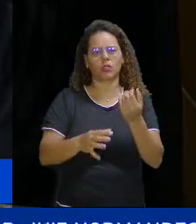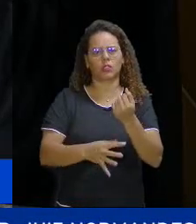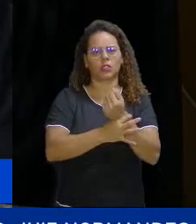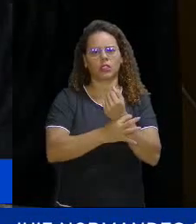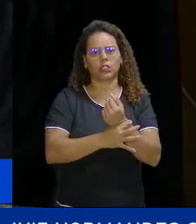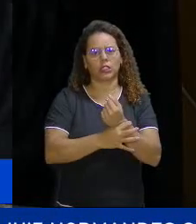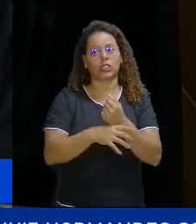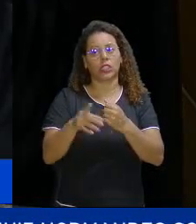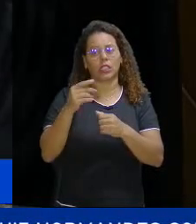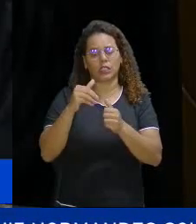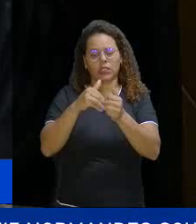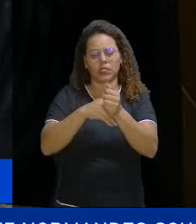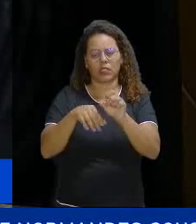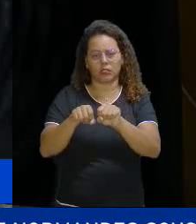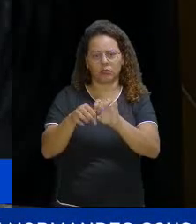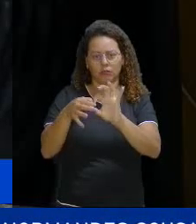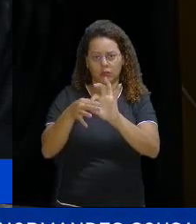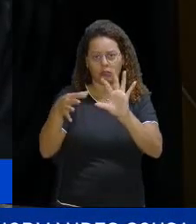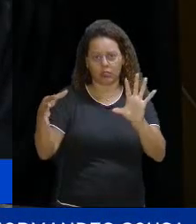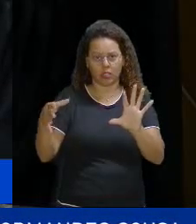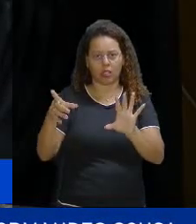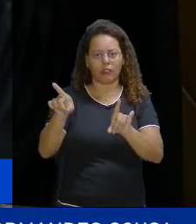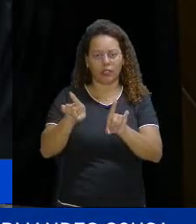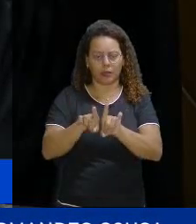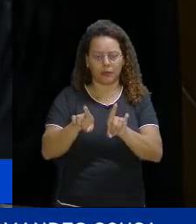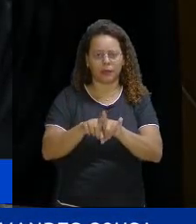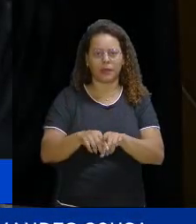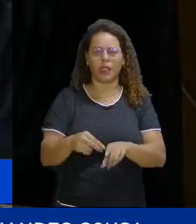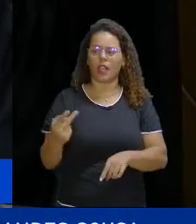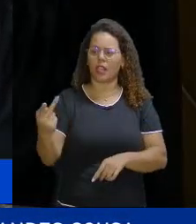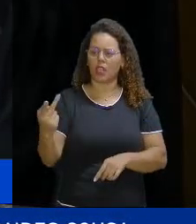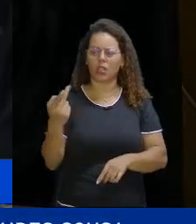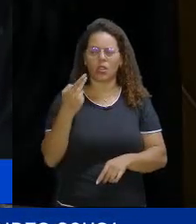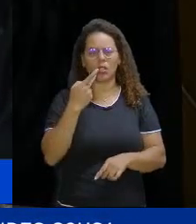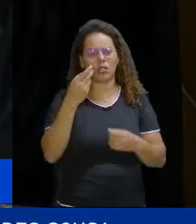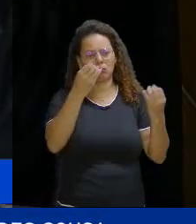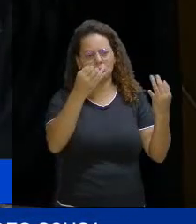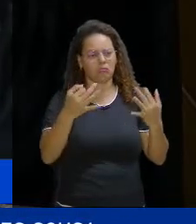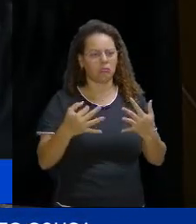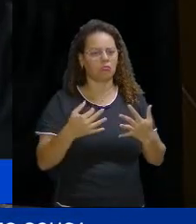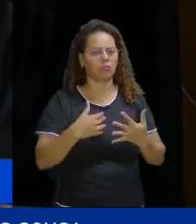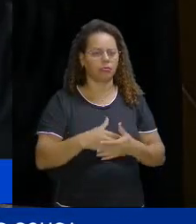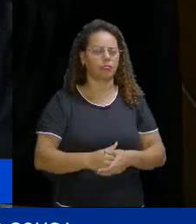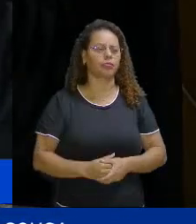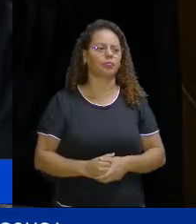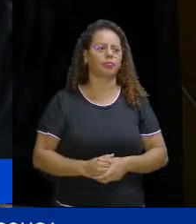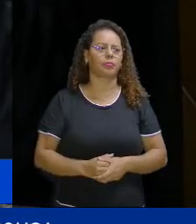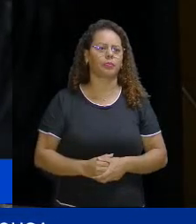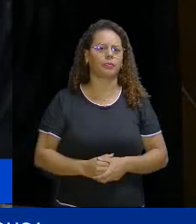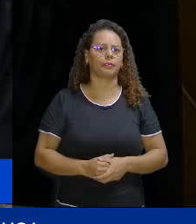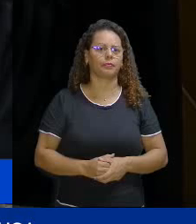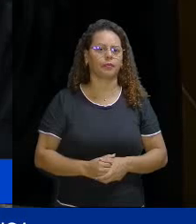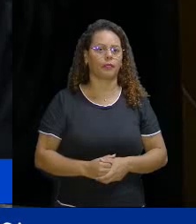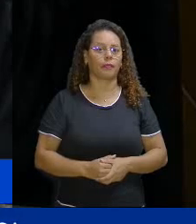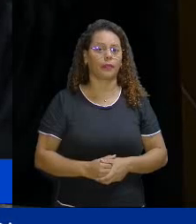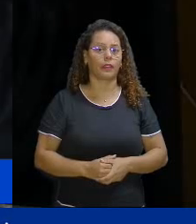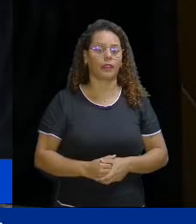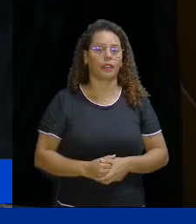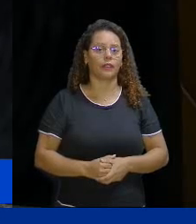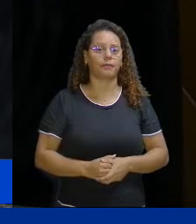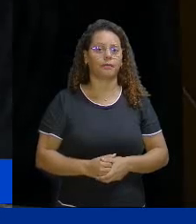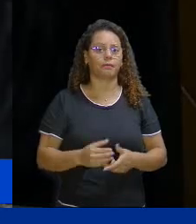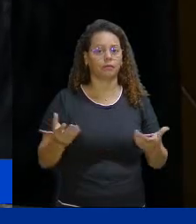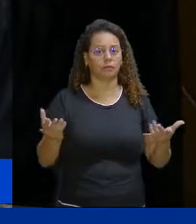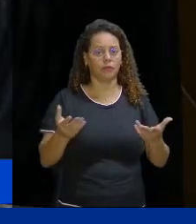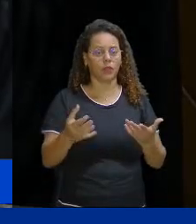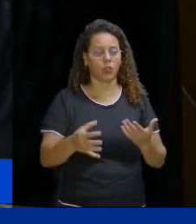bancário. É dessa parte da decisão que os impetrantes se insurgem por meio do mandamus. Na exordial,